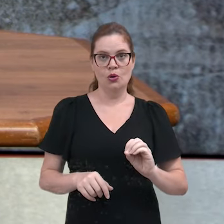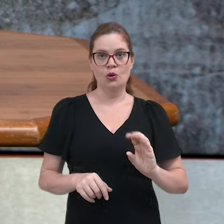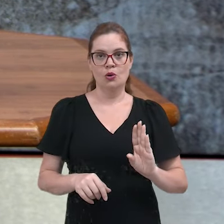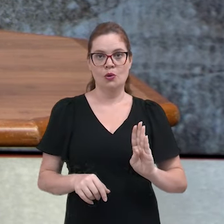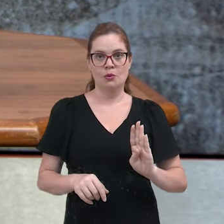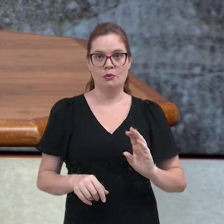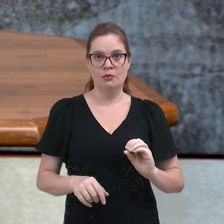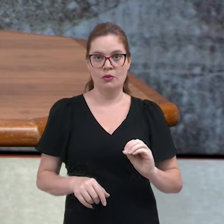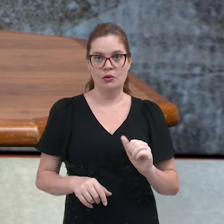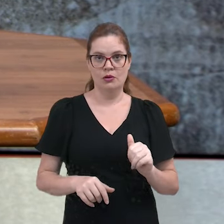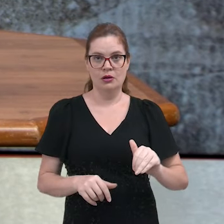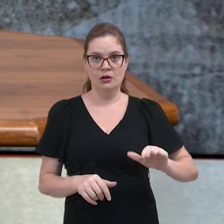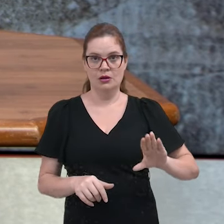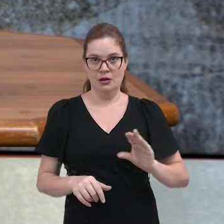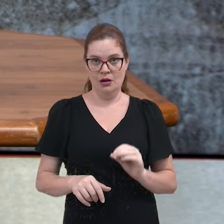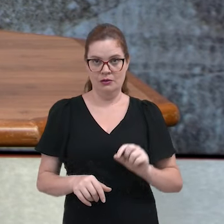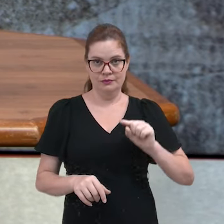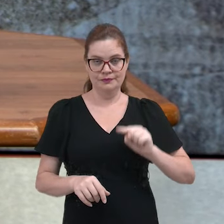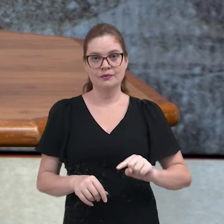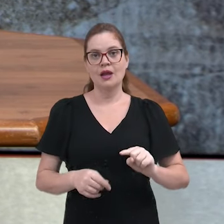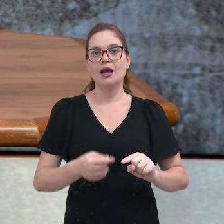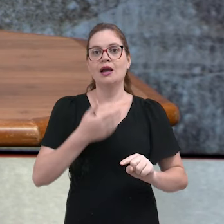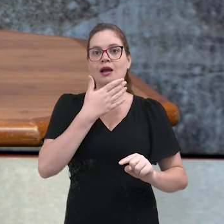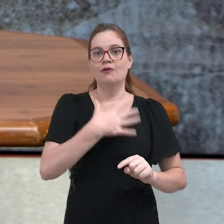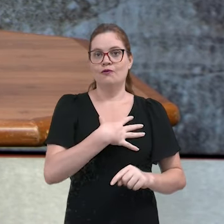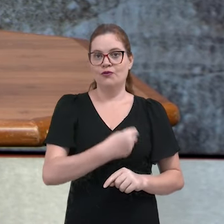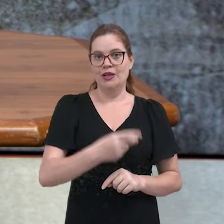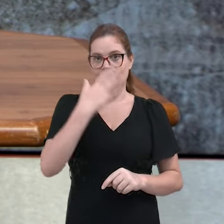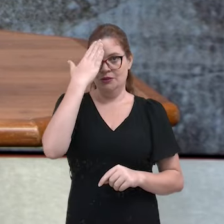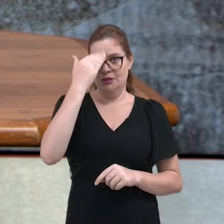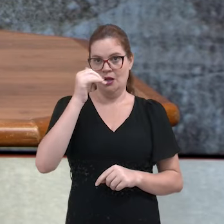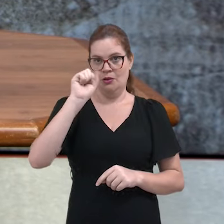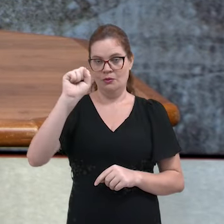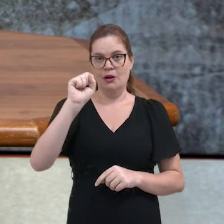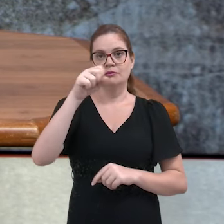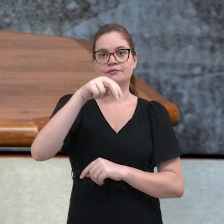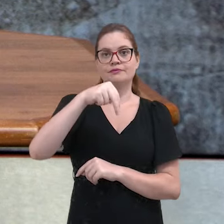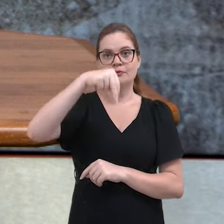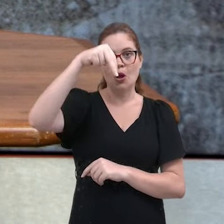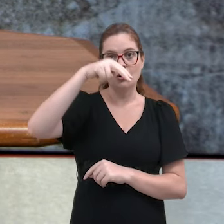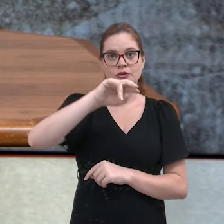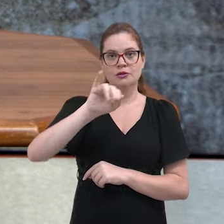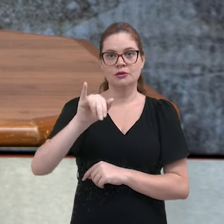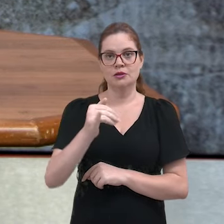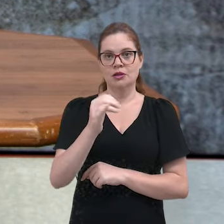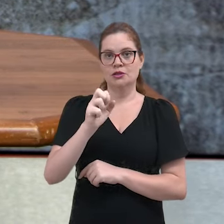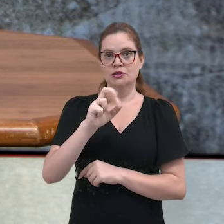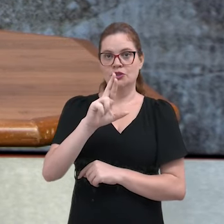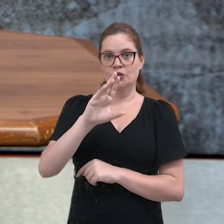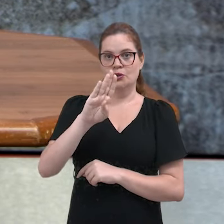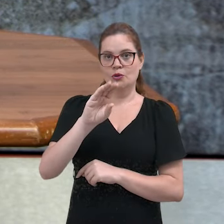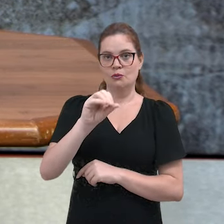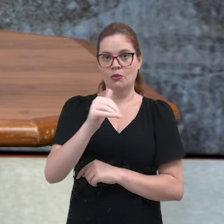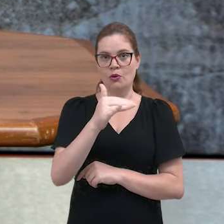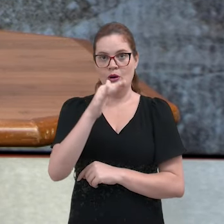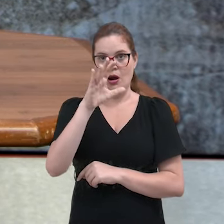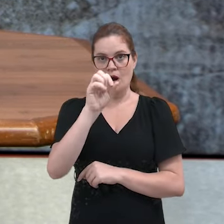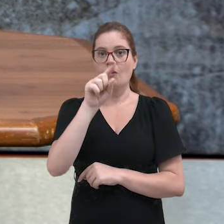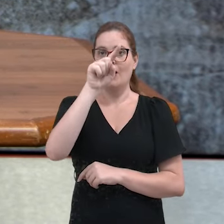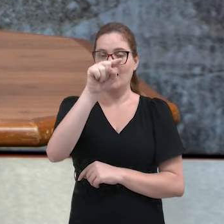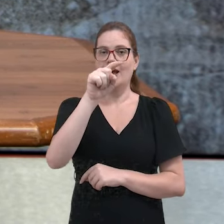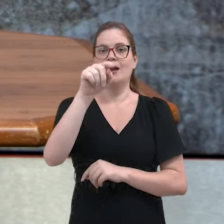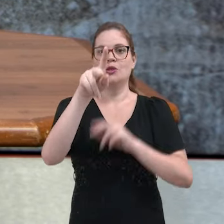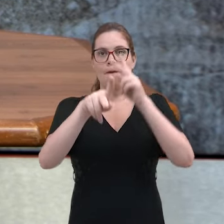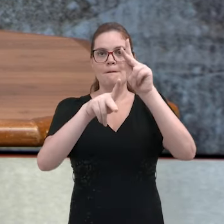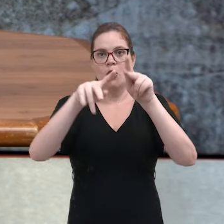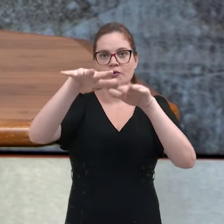tribos seguiram a Jeroboão, que foi retirado do povo para o reinado ali daquelas